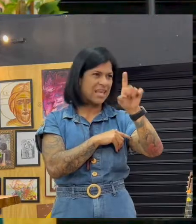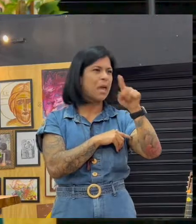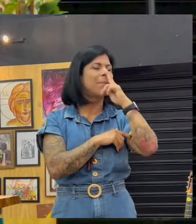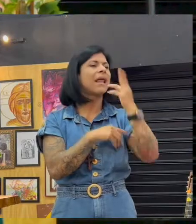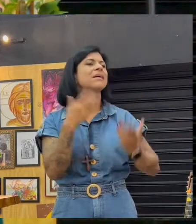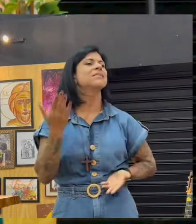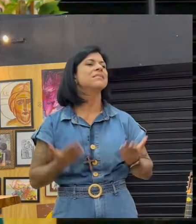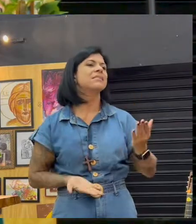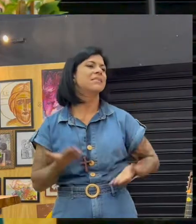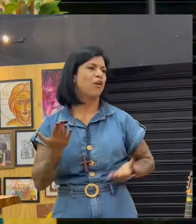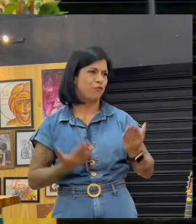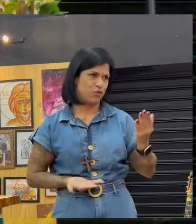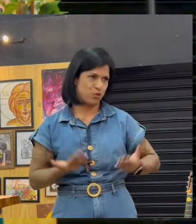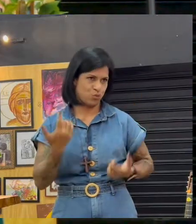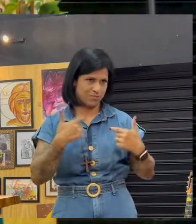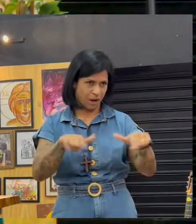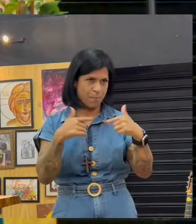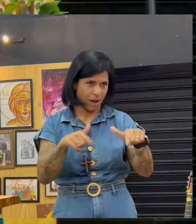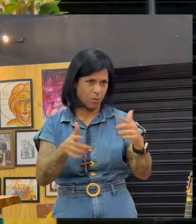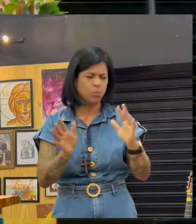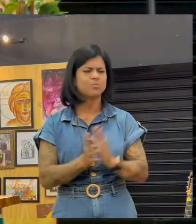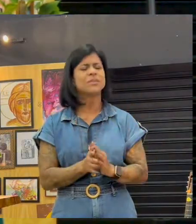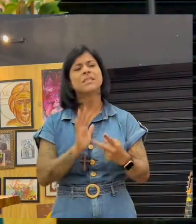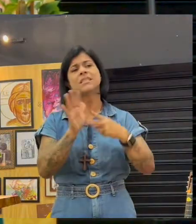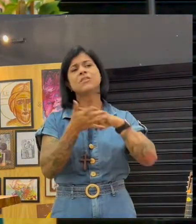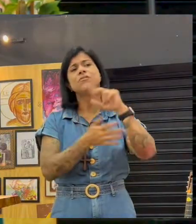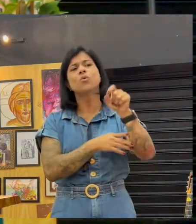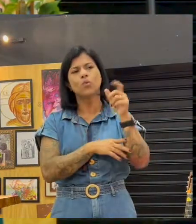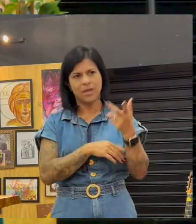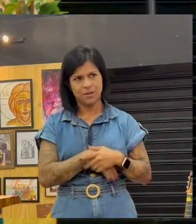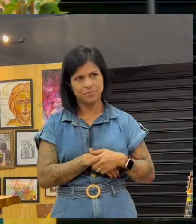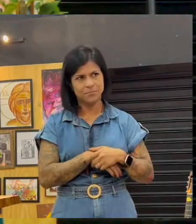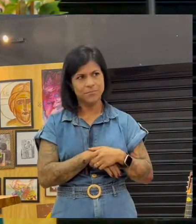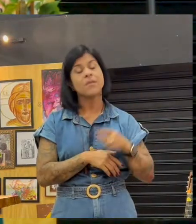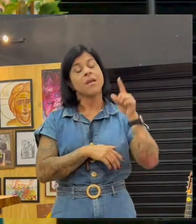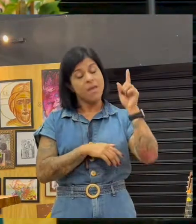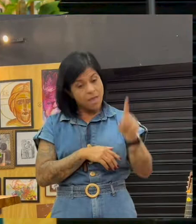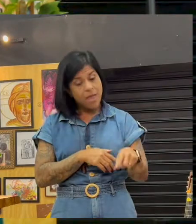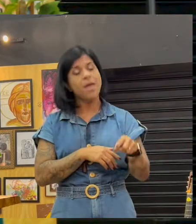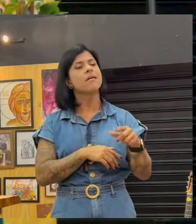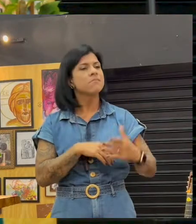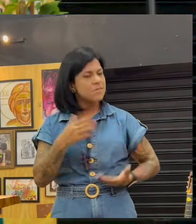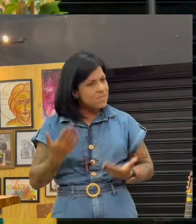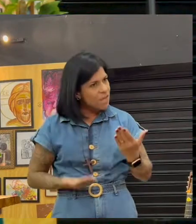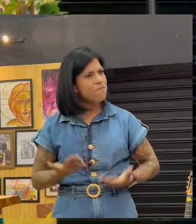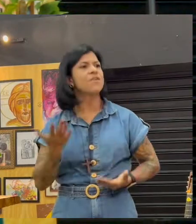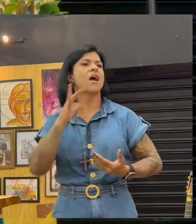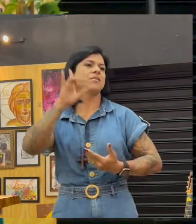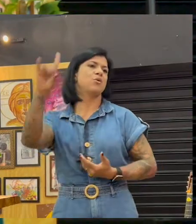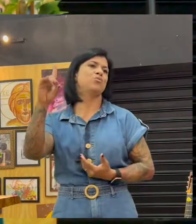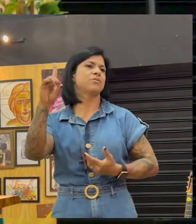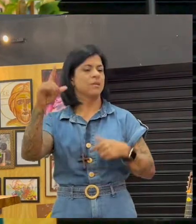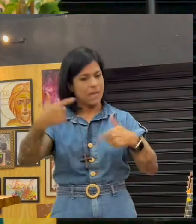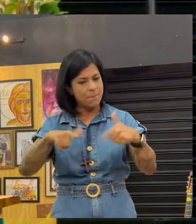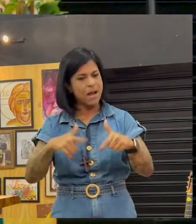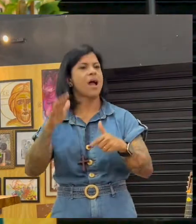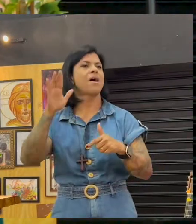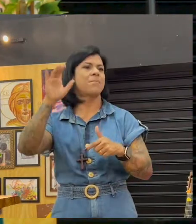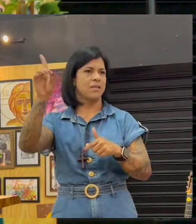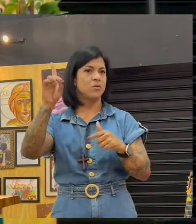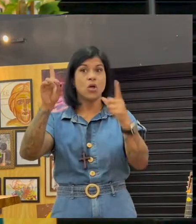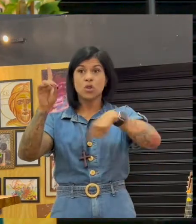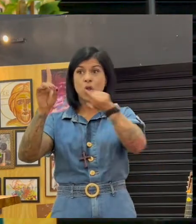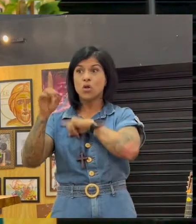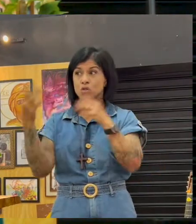só porque é inglês. Mas o significado é muito importante, porque é justamente um serviço, um trabalho. Isso que a gente está